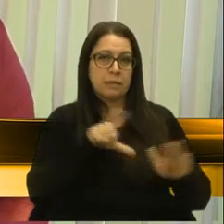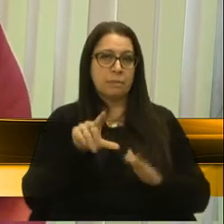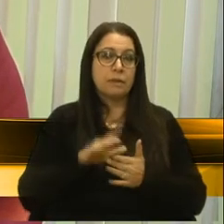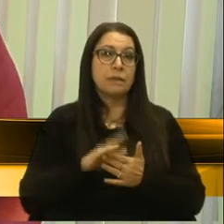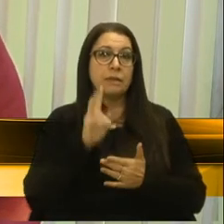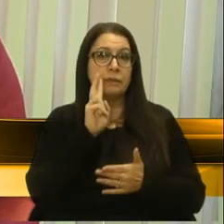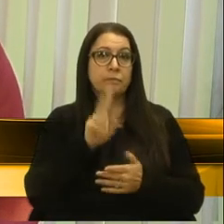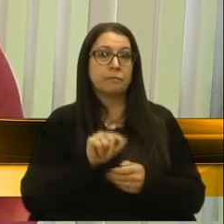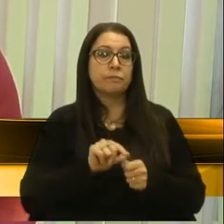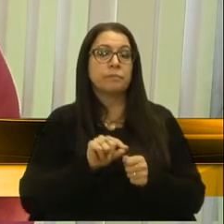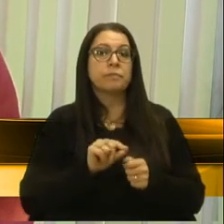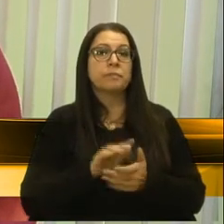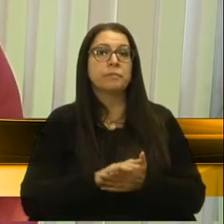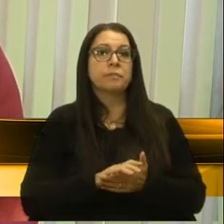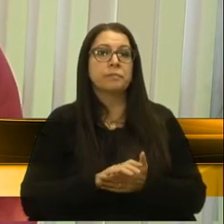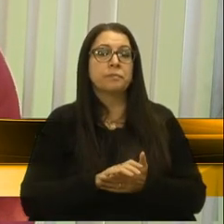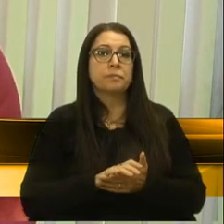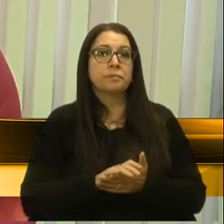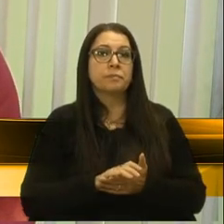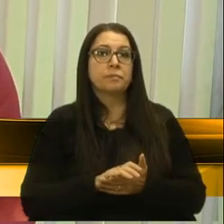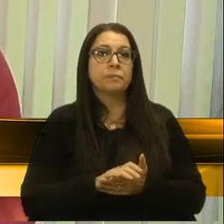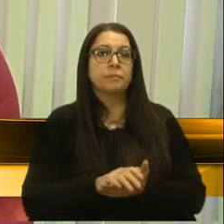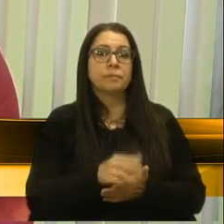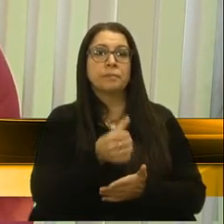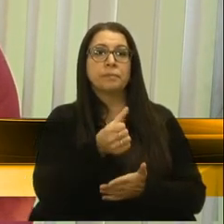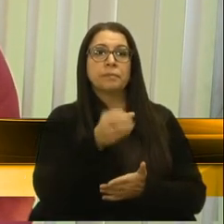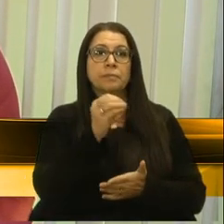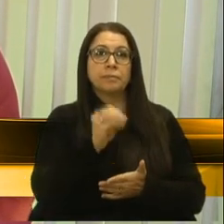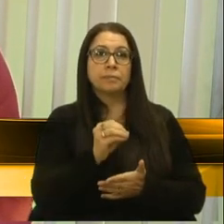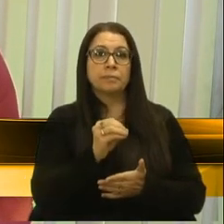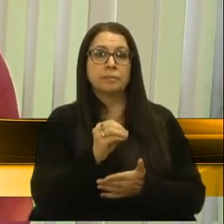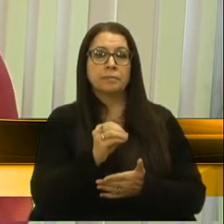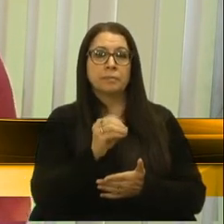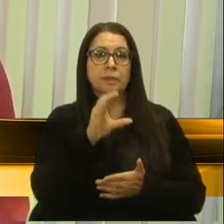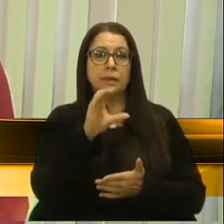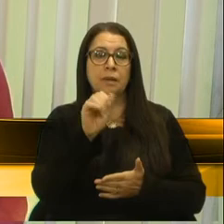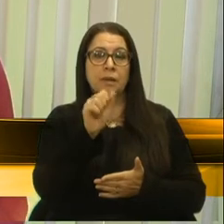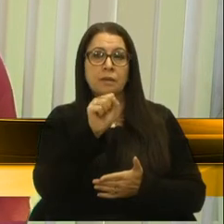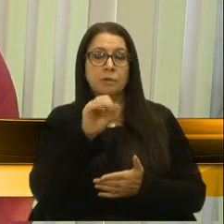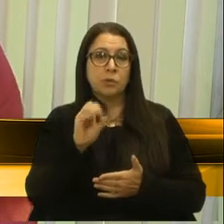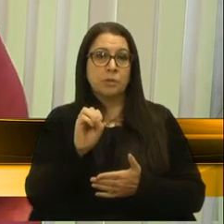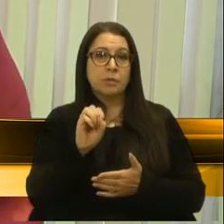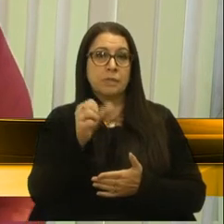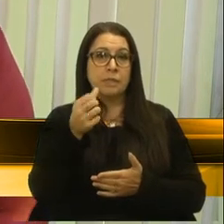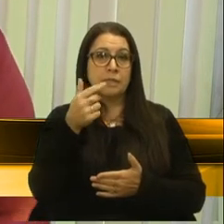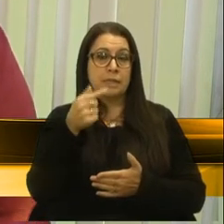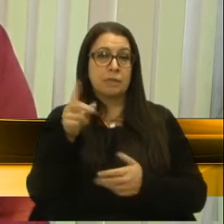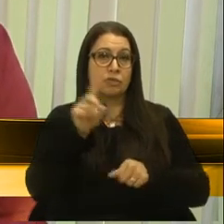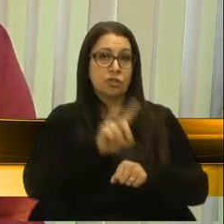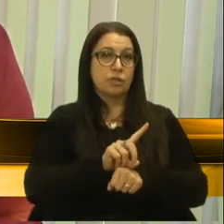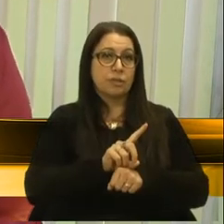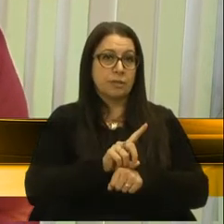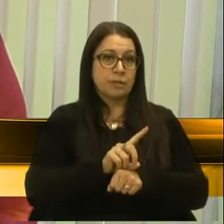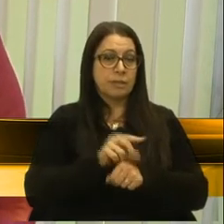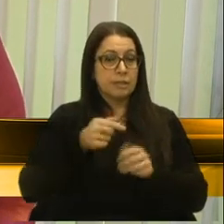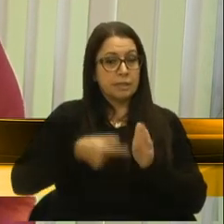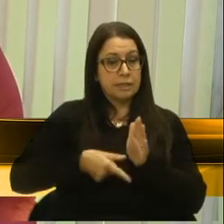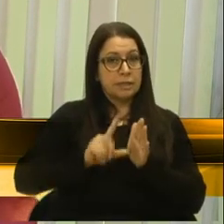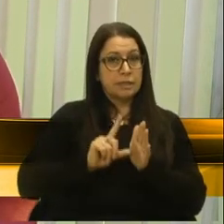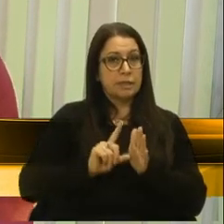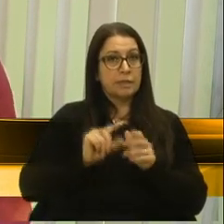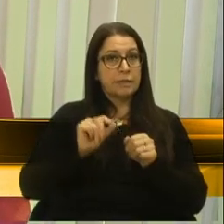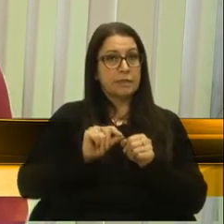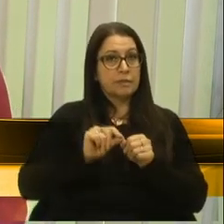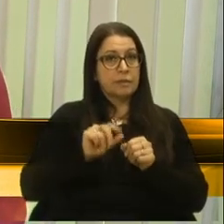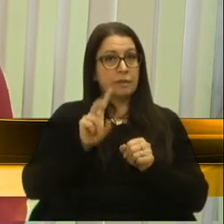gente fez 60 casos em 7 dias. E os 60 casos anteriores foram feitos